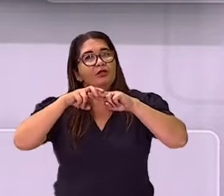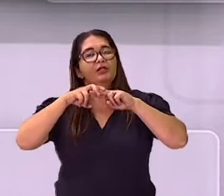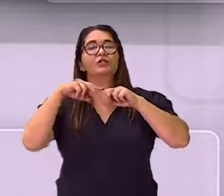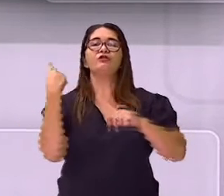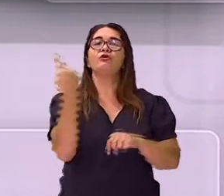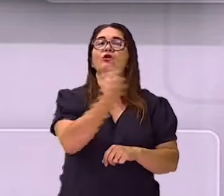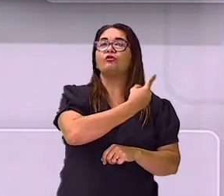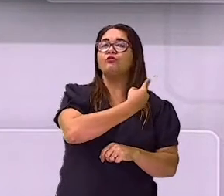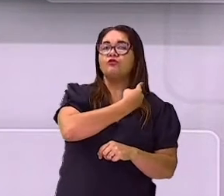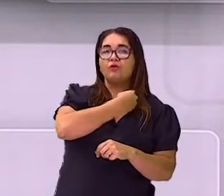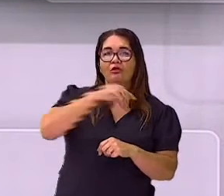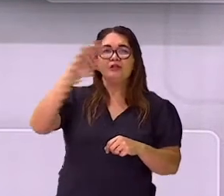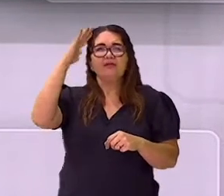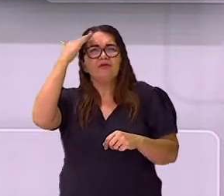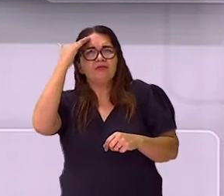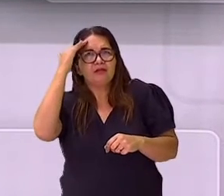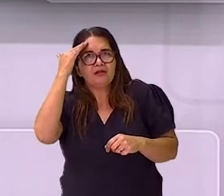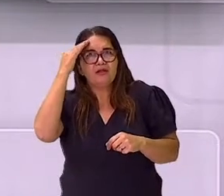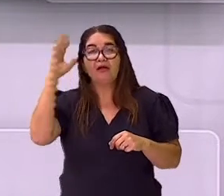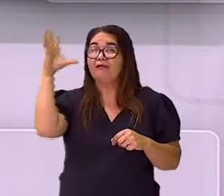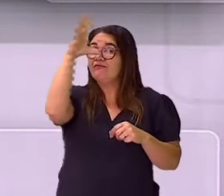vamos ver essas duas